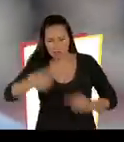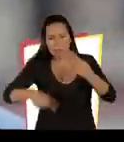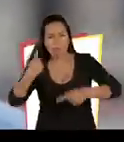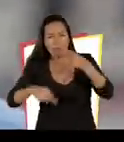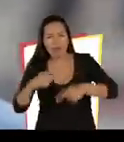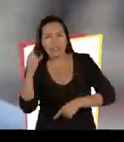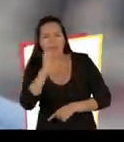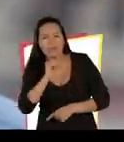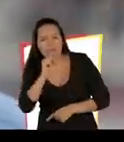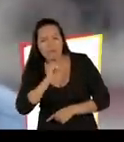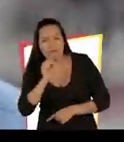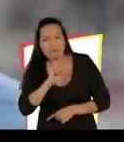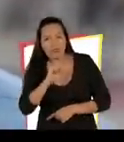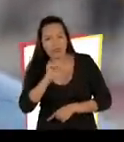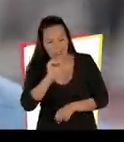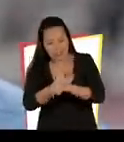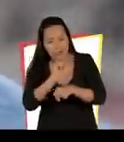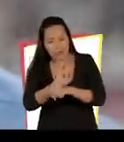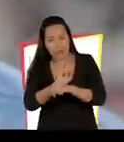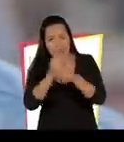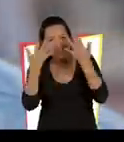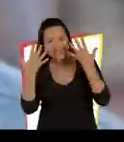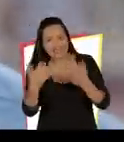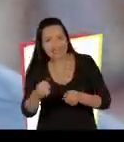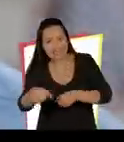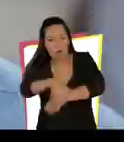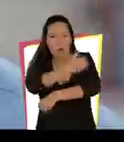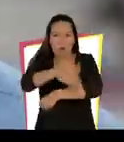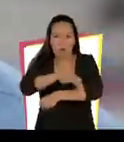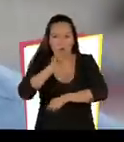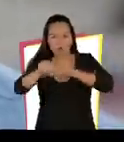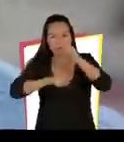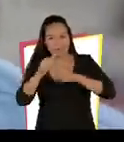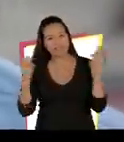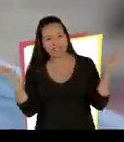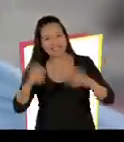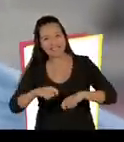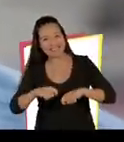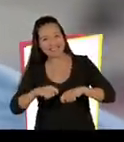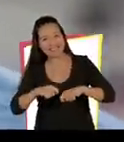velha política. A esperança está nas ruas. Juntos, a mudança é possível.